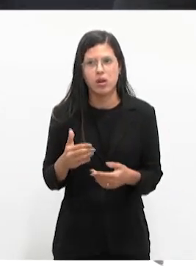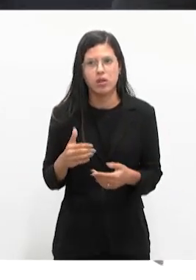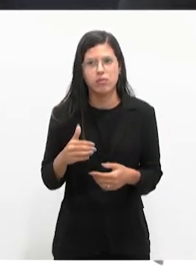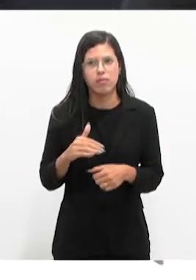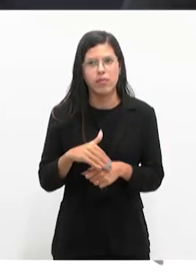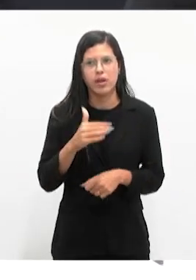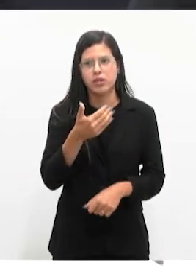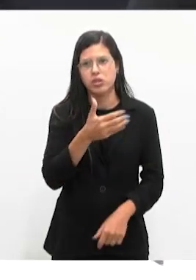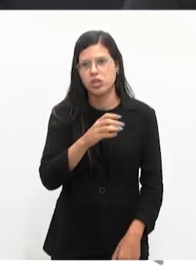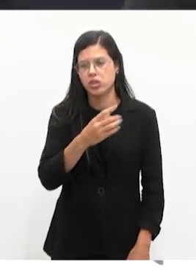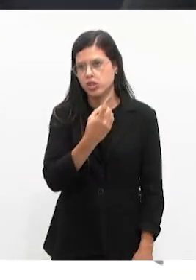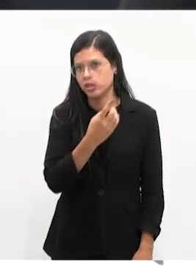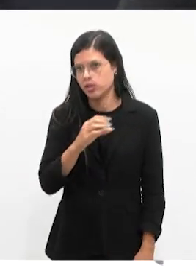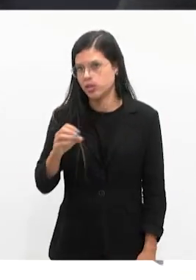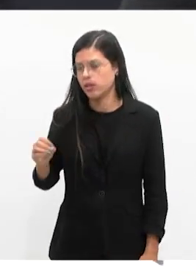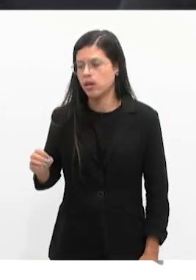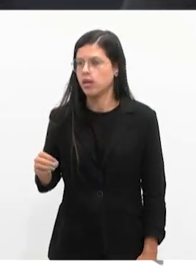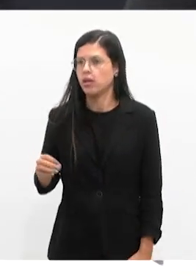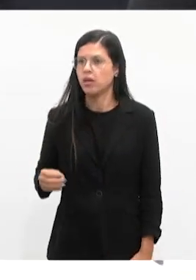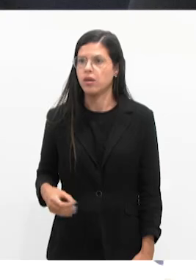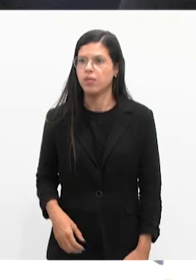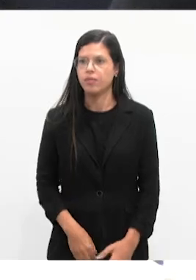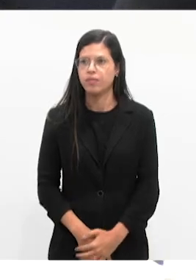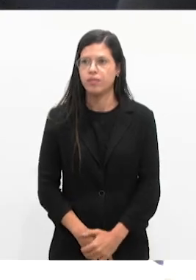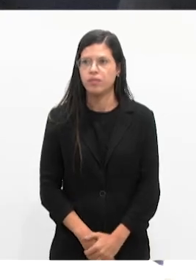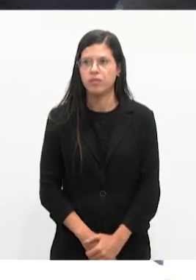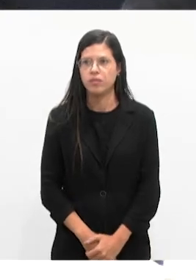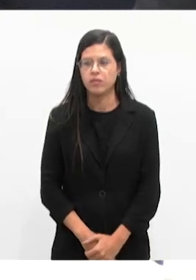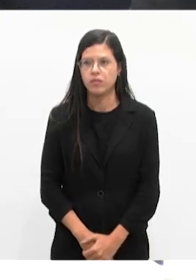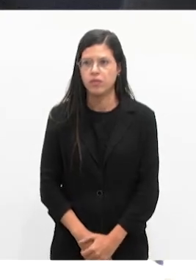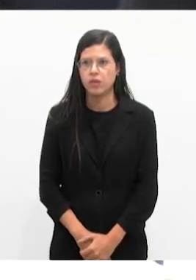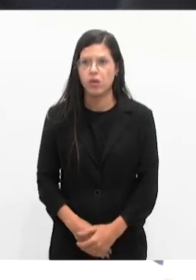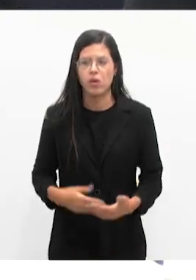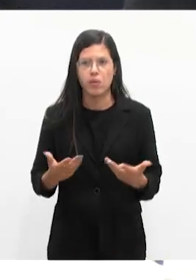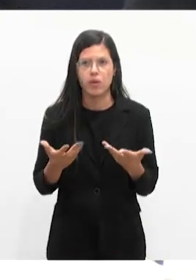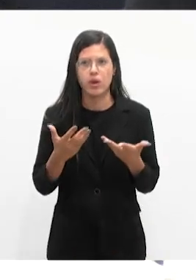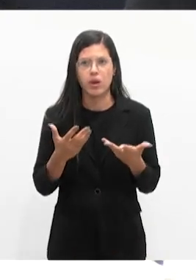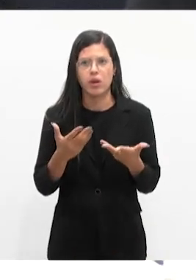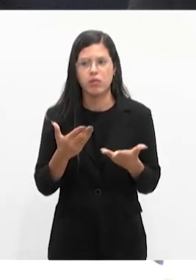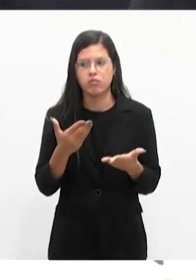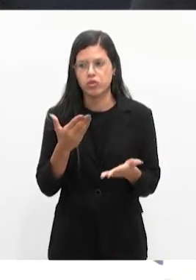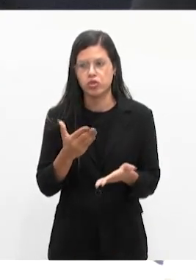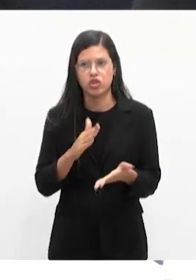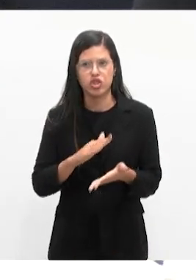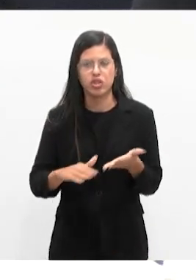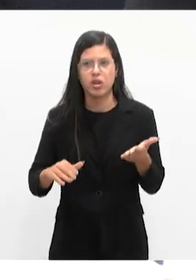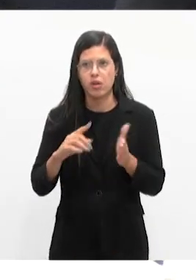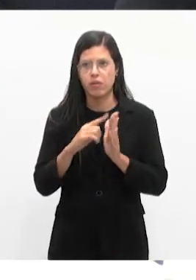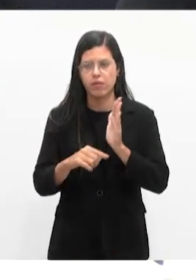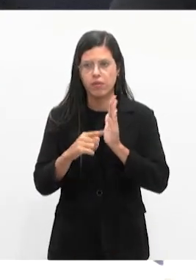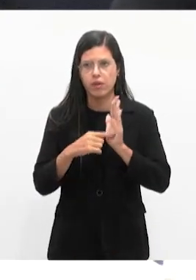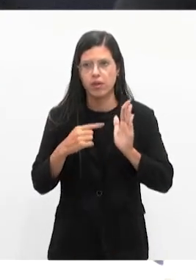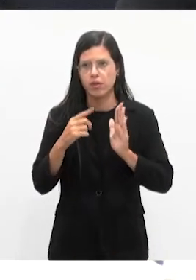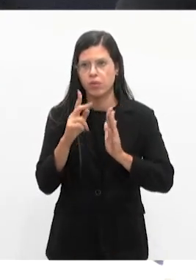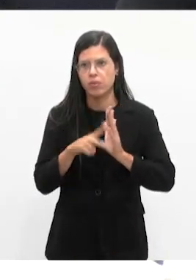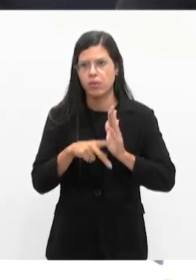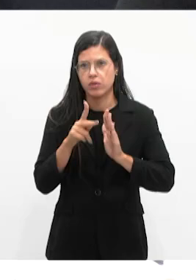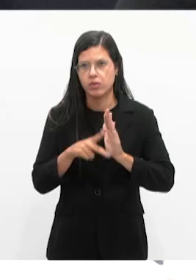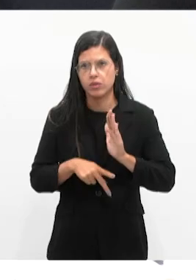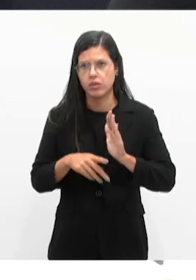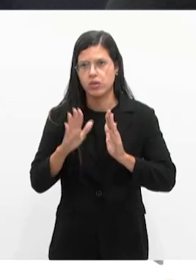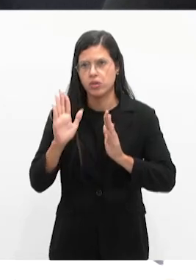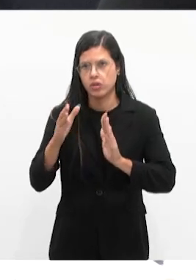brincando. Inclusive, eu quero derrubar lá o veto no projeto de PFA e ele não vem à pauta. Já até oficiei